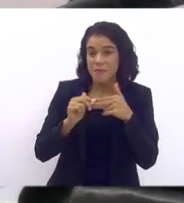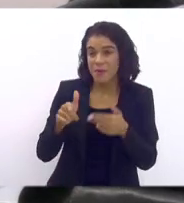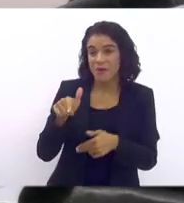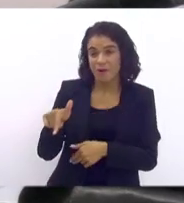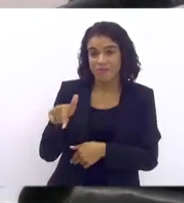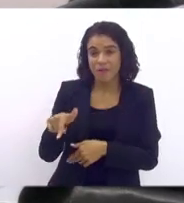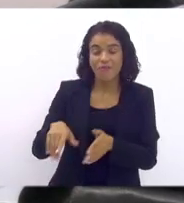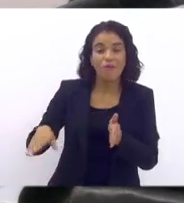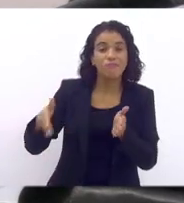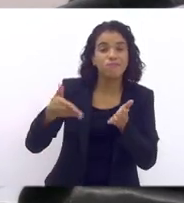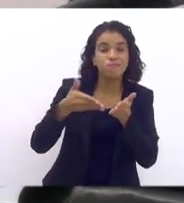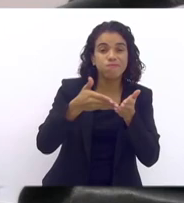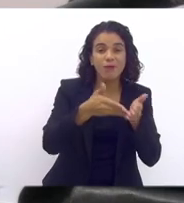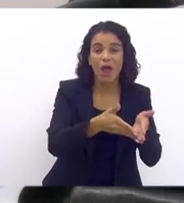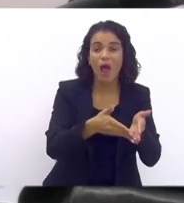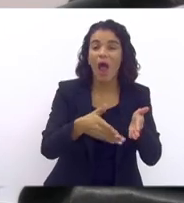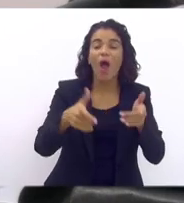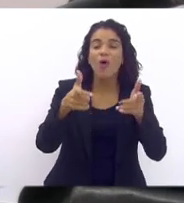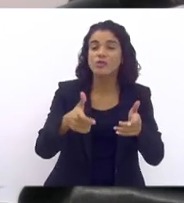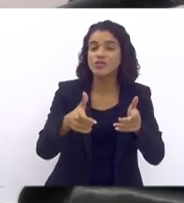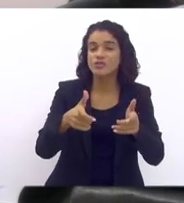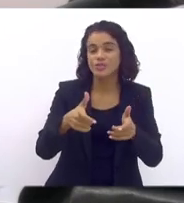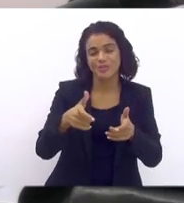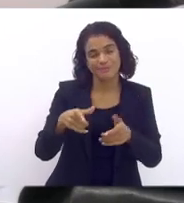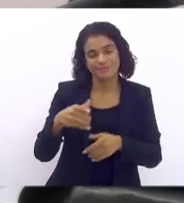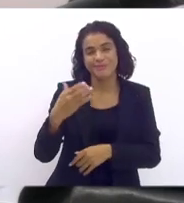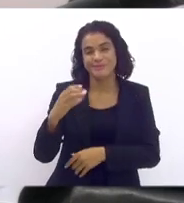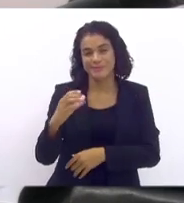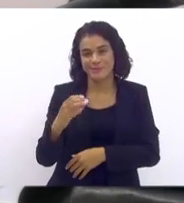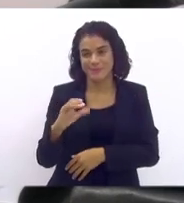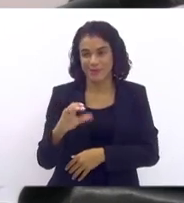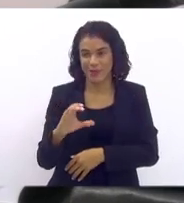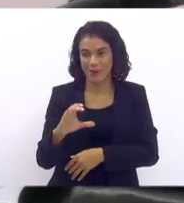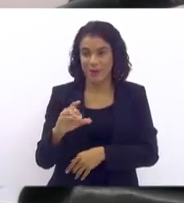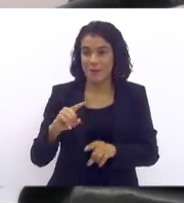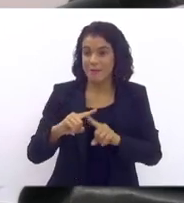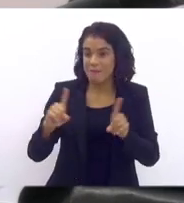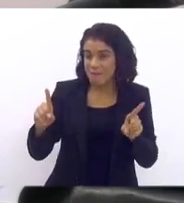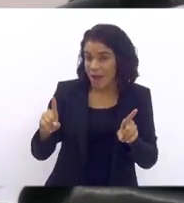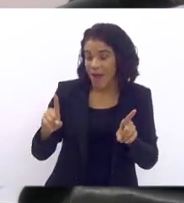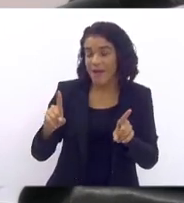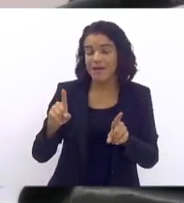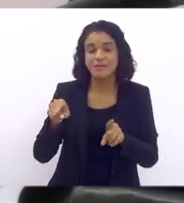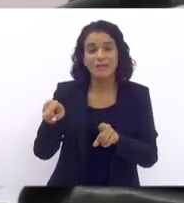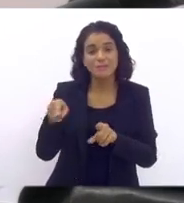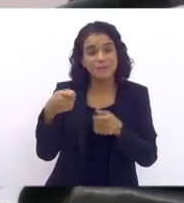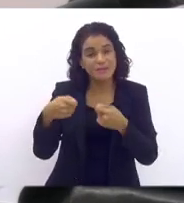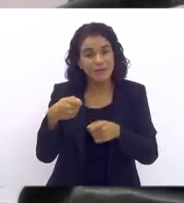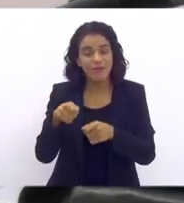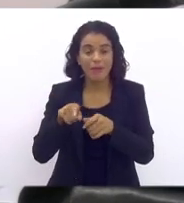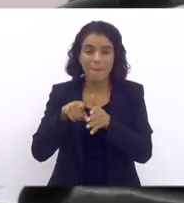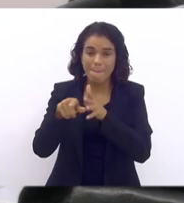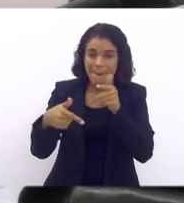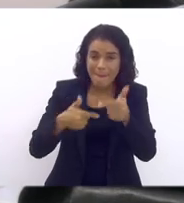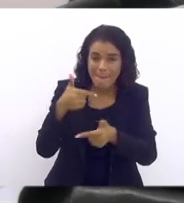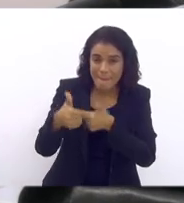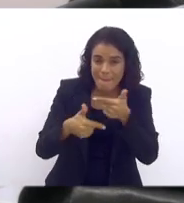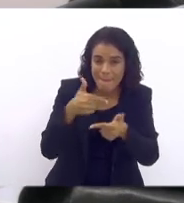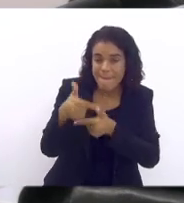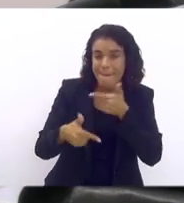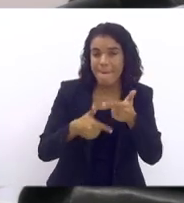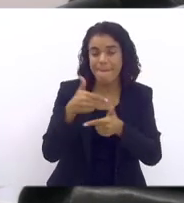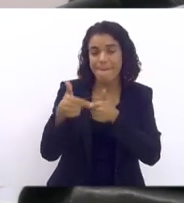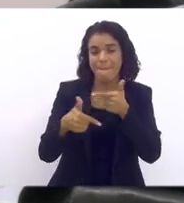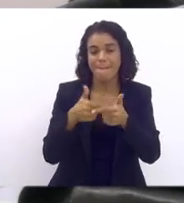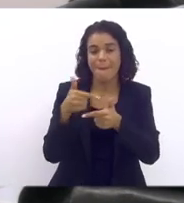T acostados aonde em Niterói então eles fizeram isso só que o Devid de casa que era para ter sido feito que era o desdobramento que era para